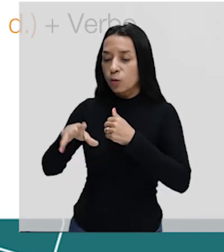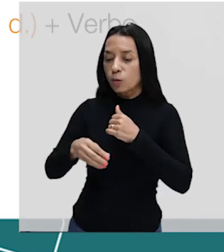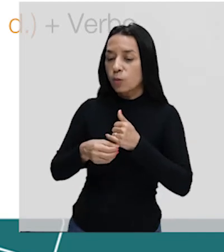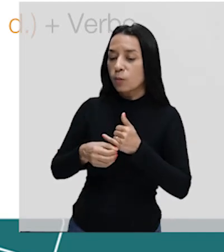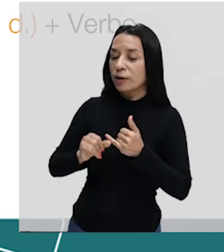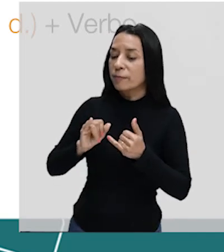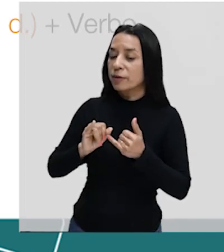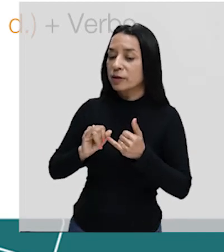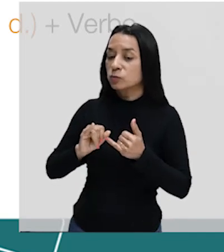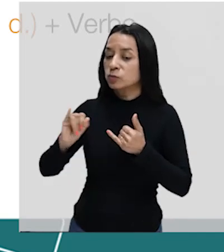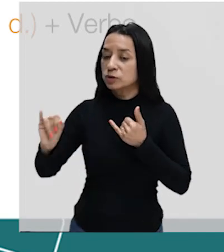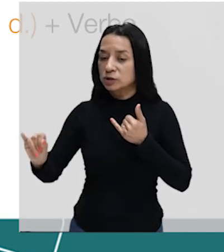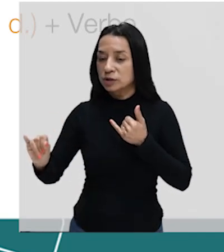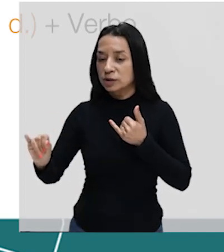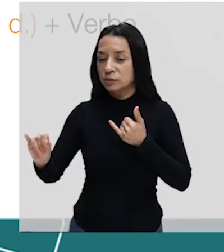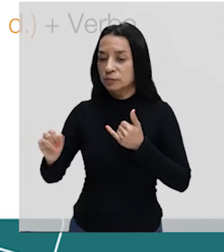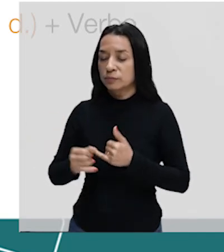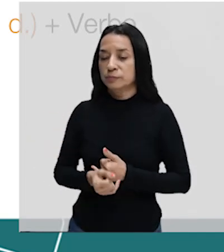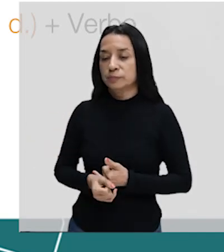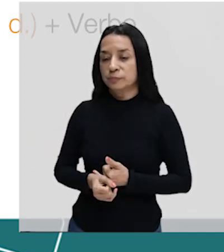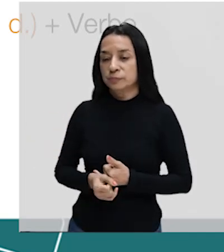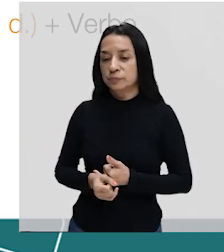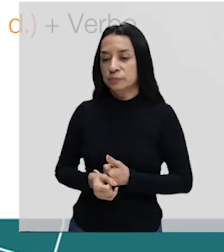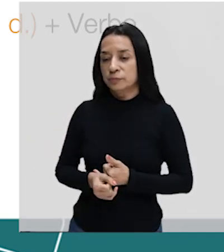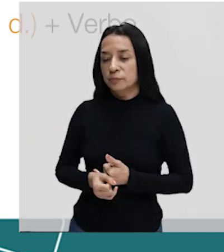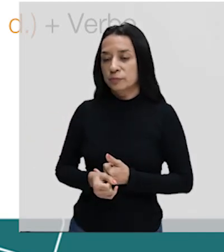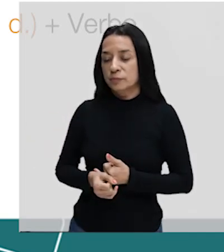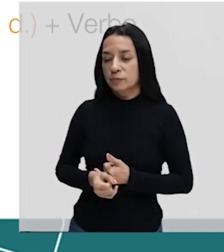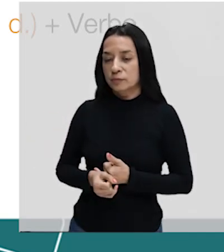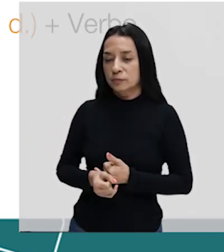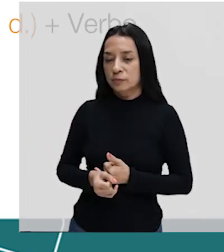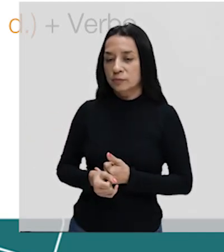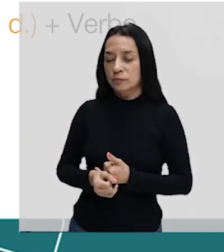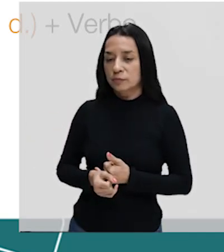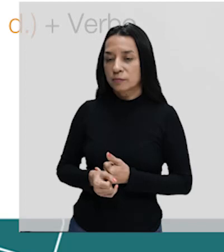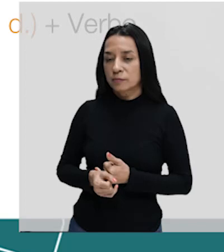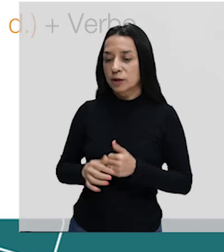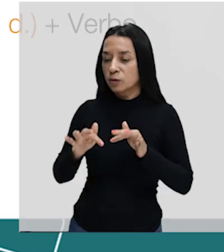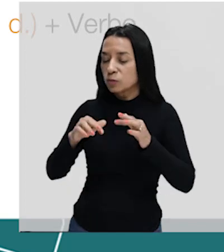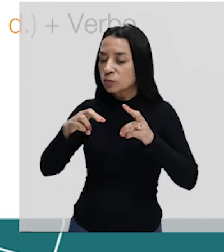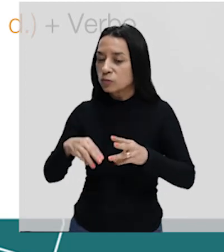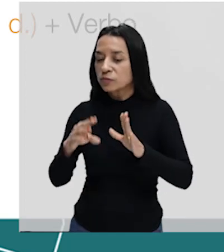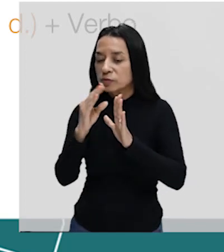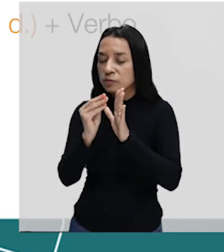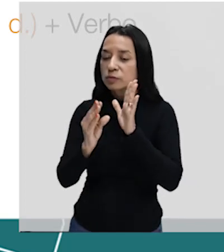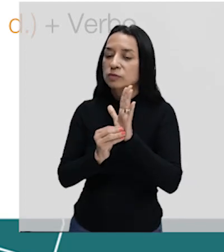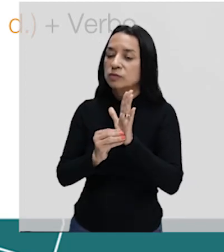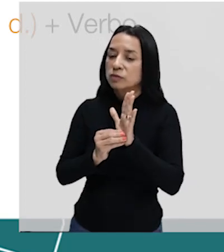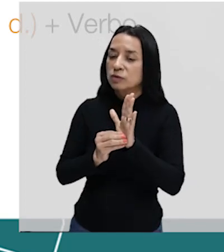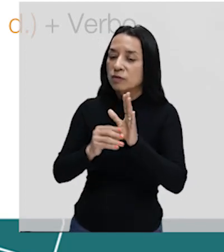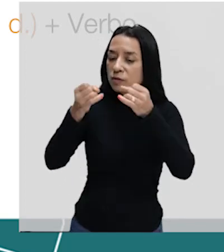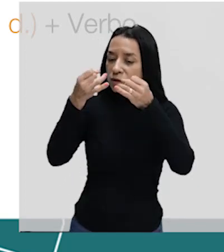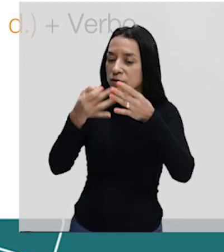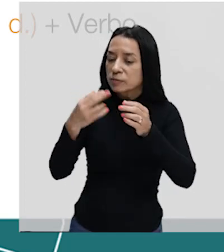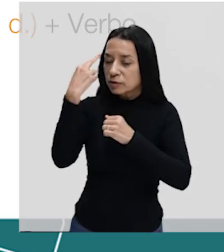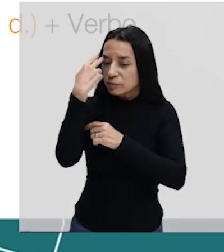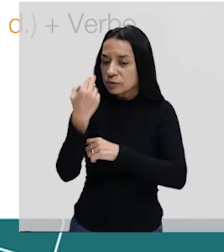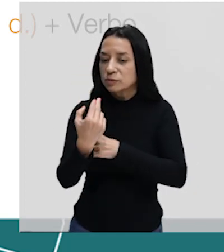o metenos-os, tá? Que eu disse para vocês que no final desse conteúdo eu vou contar uma historinha sobre isso aqui,